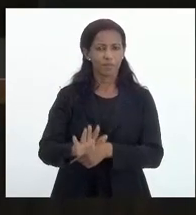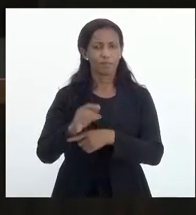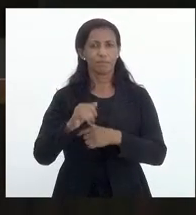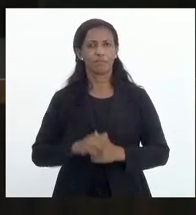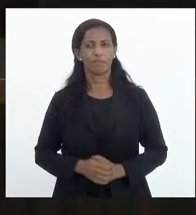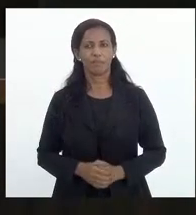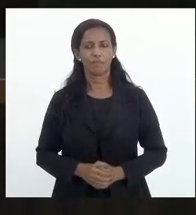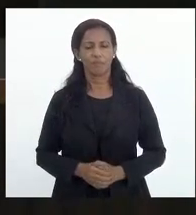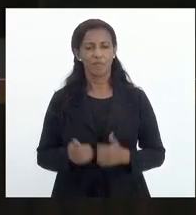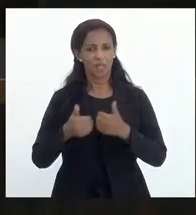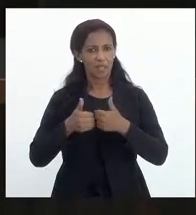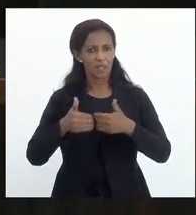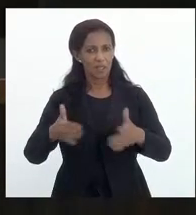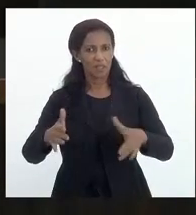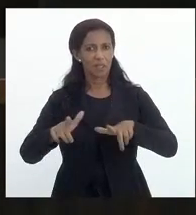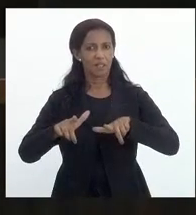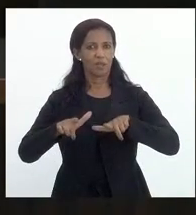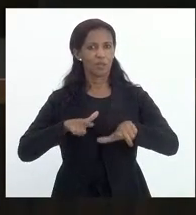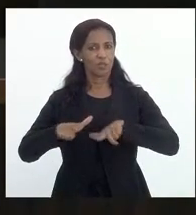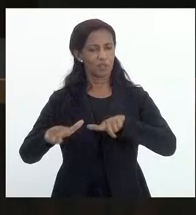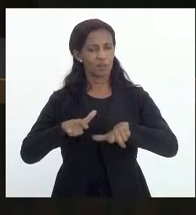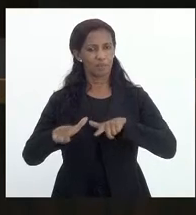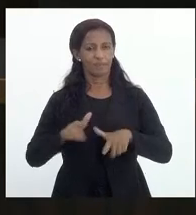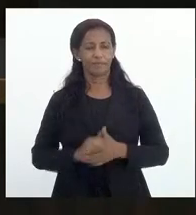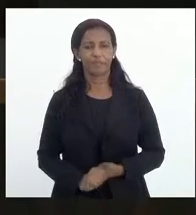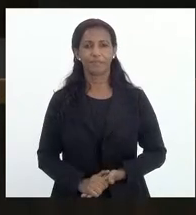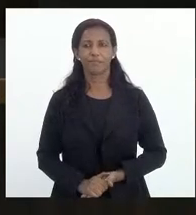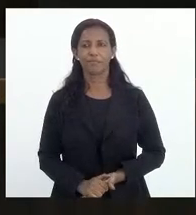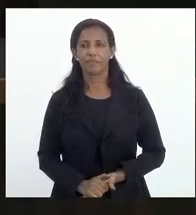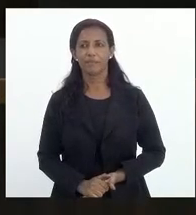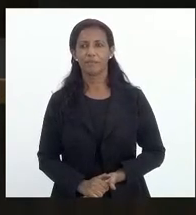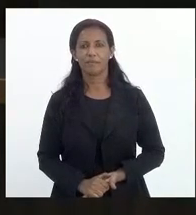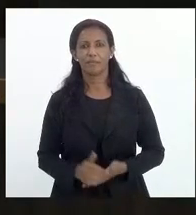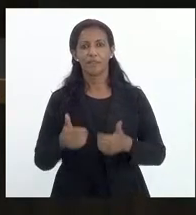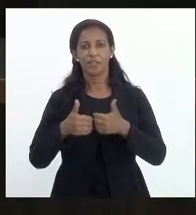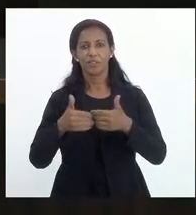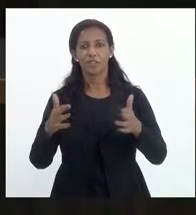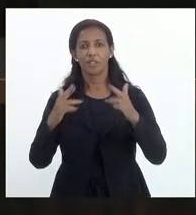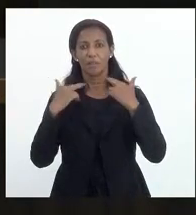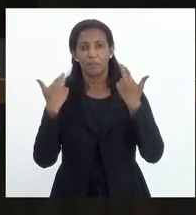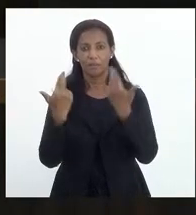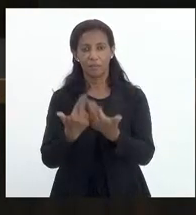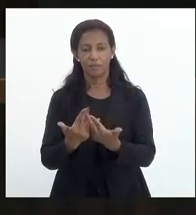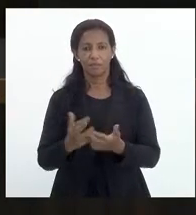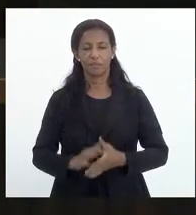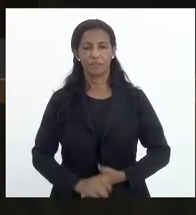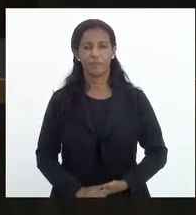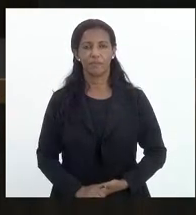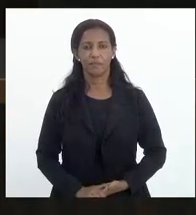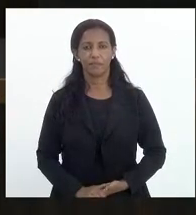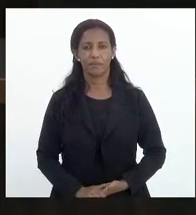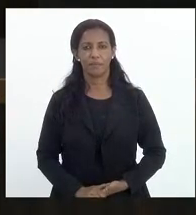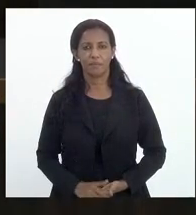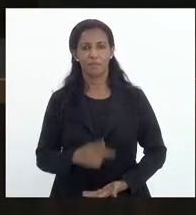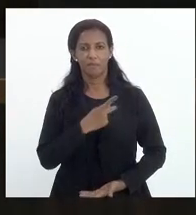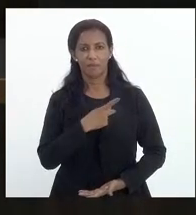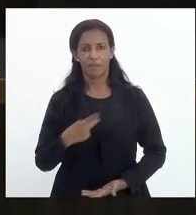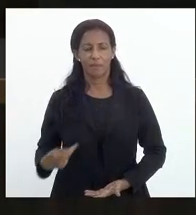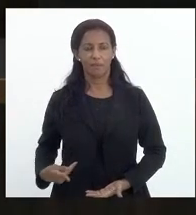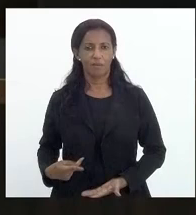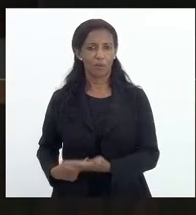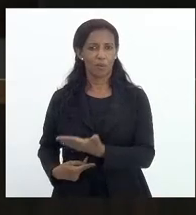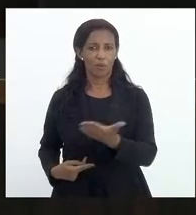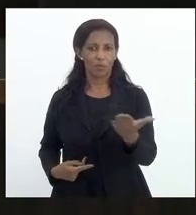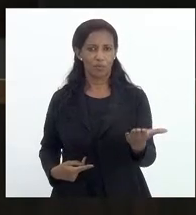Deus, iniciamos os nossos trabalhos. Está aberta a sessão. A